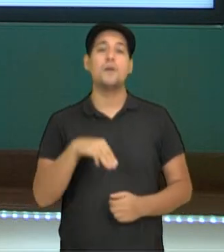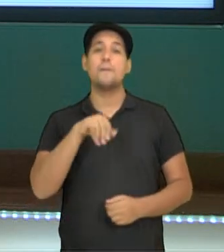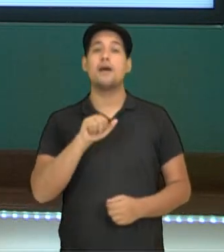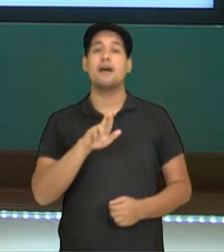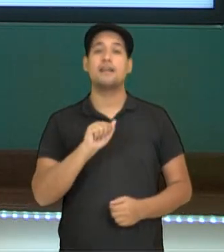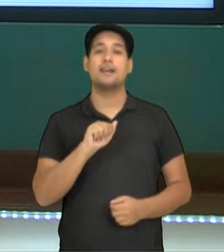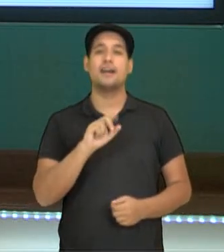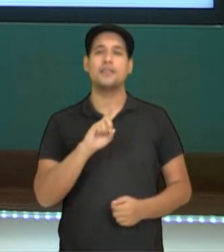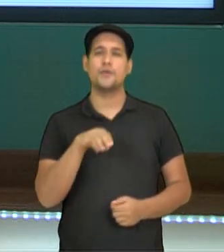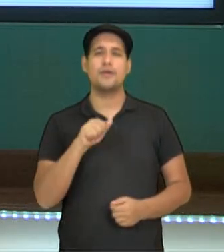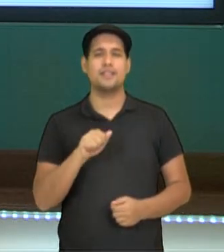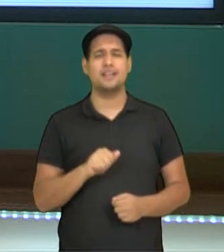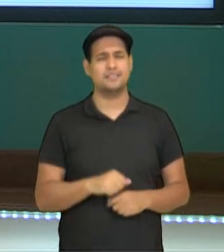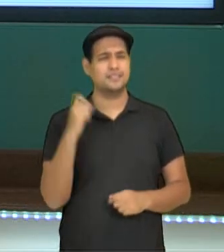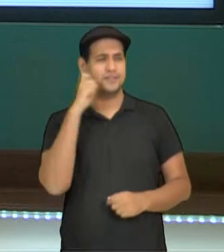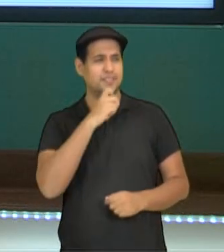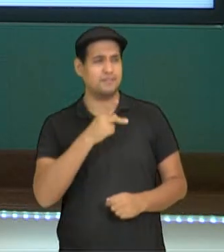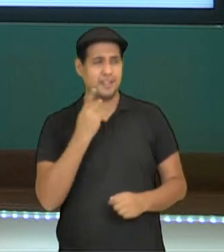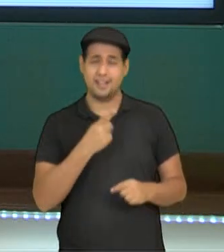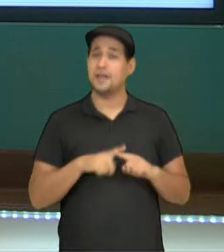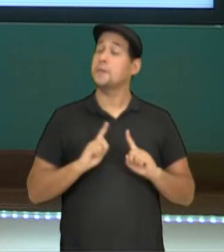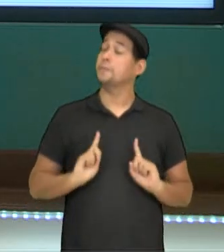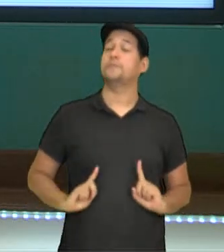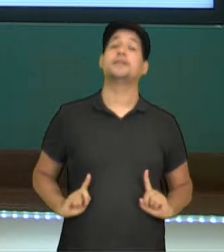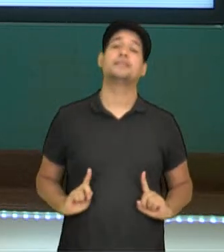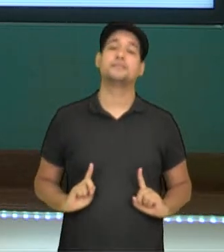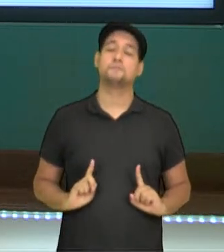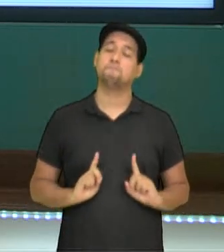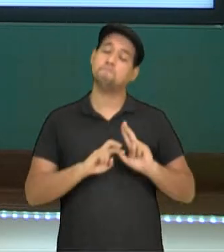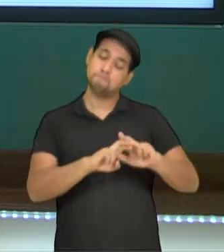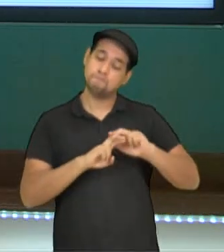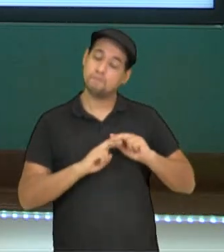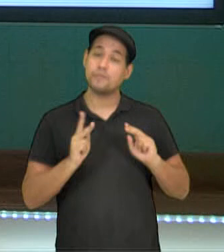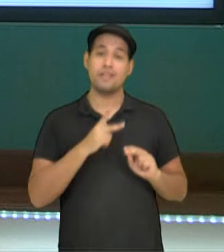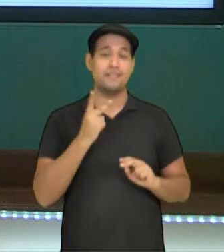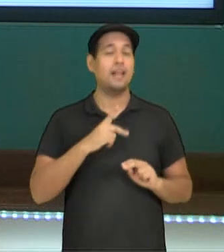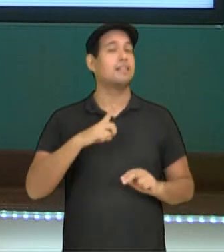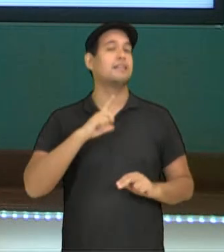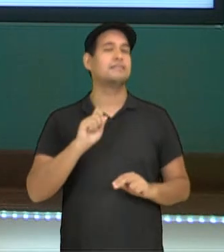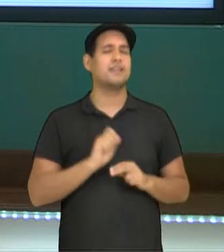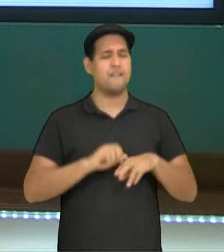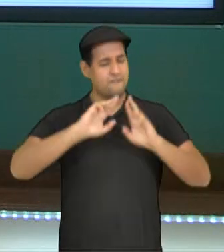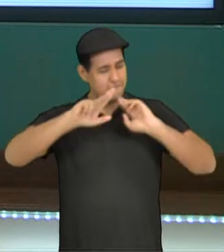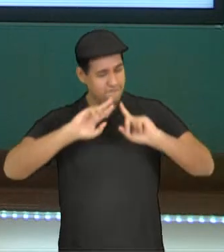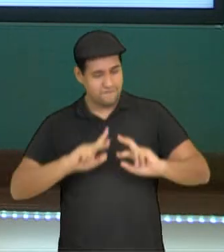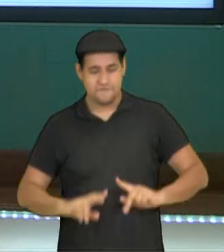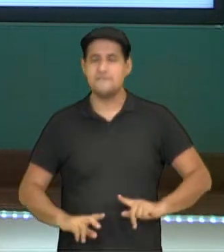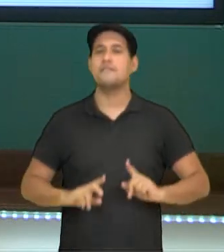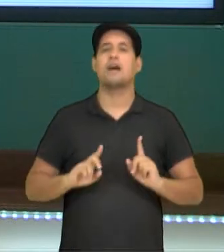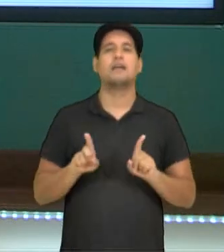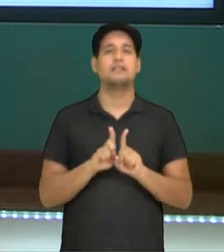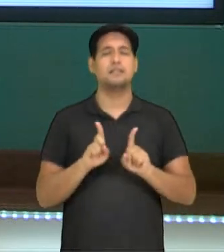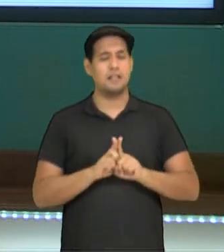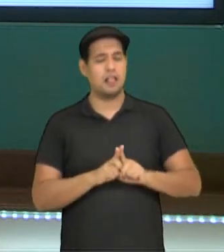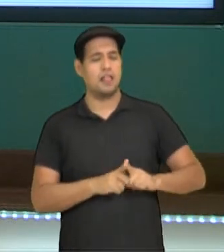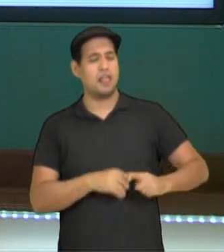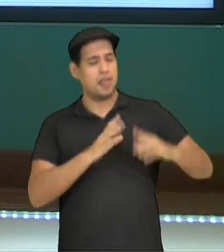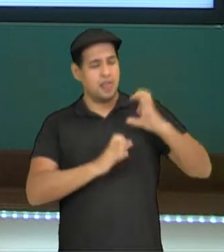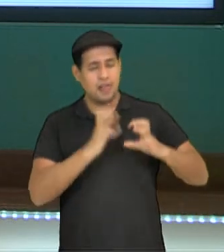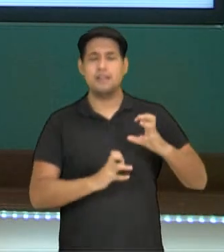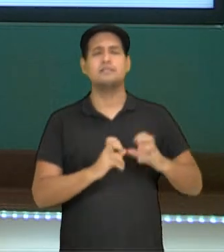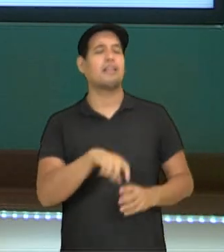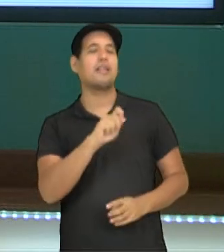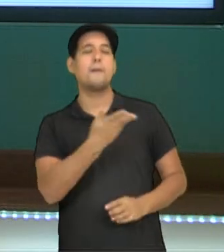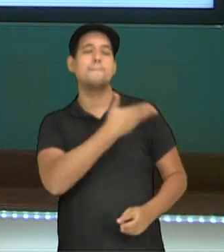difícil, né, da gente falar que é o Maradona. Mas aí, por isso que eu digo, já geram várias discussões sobre